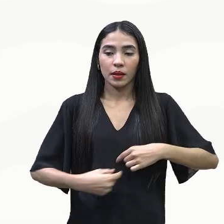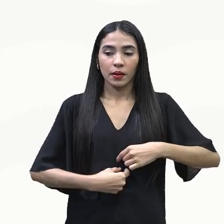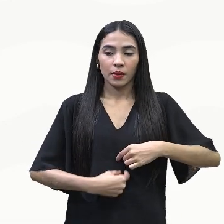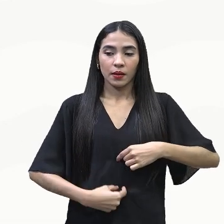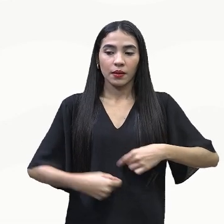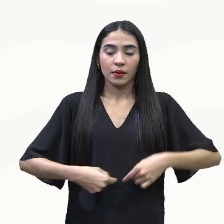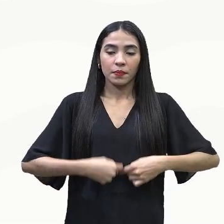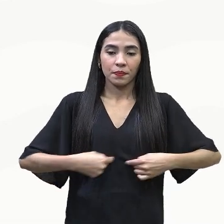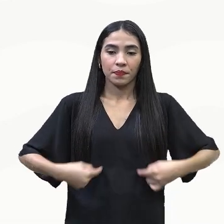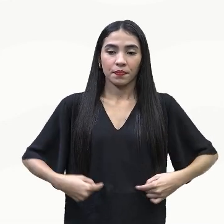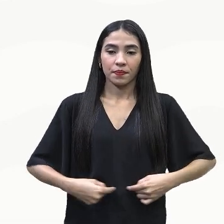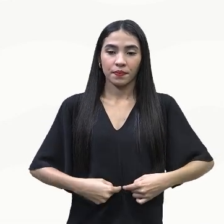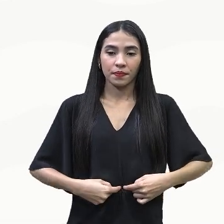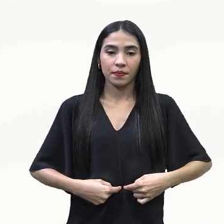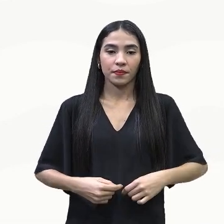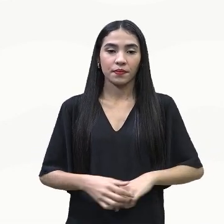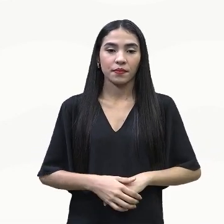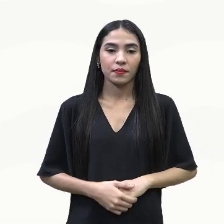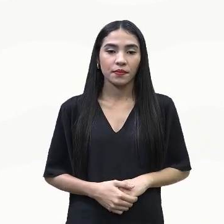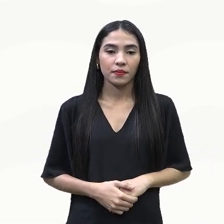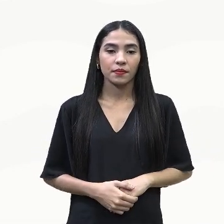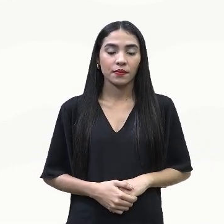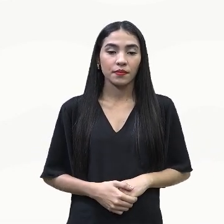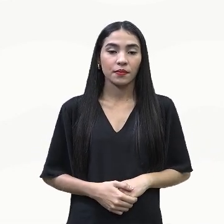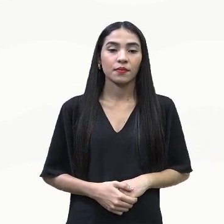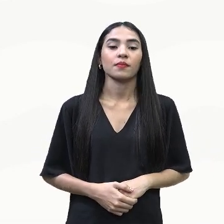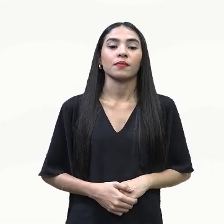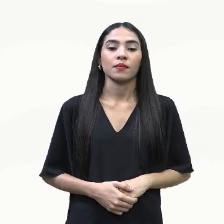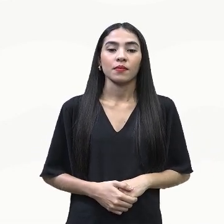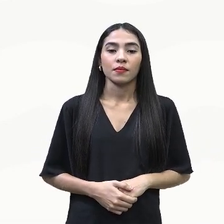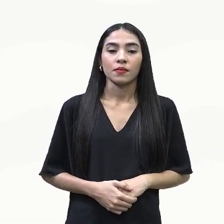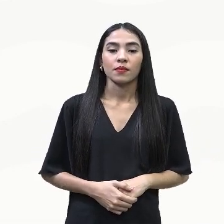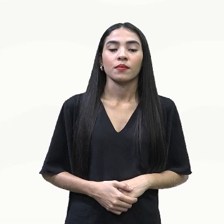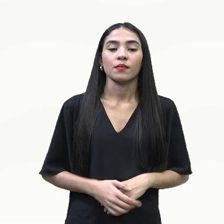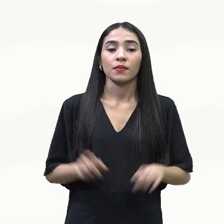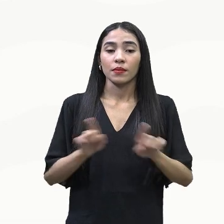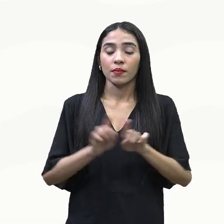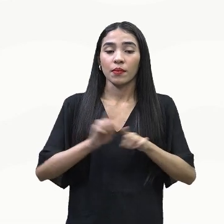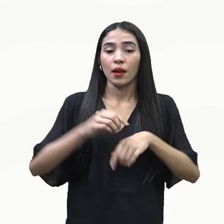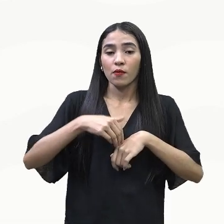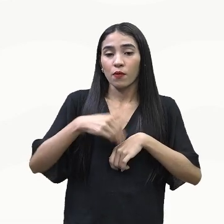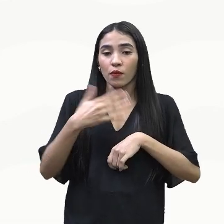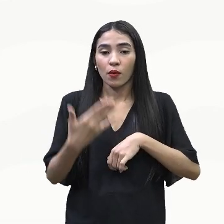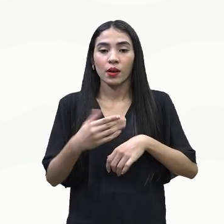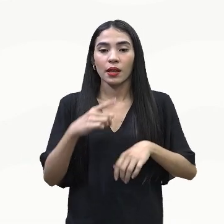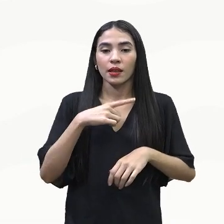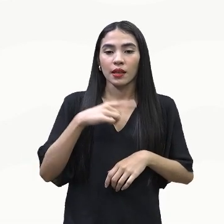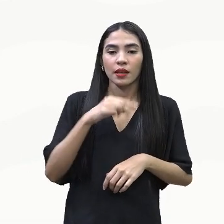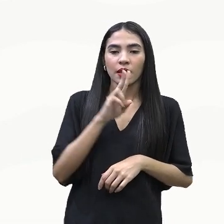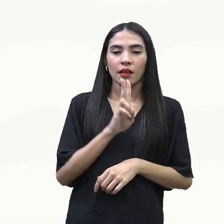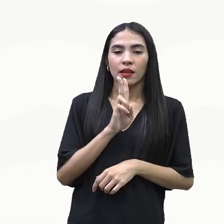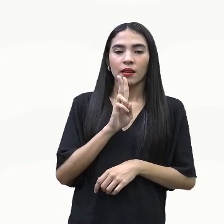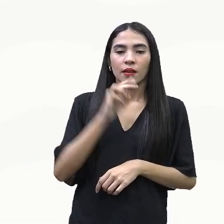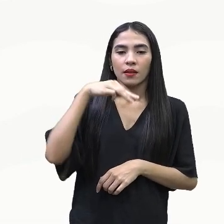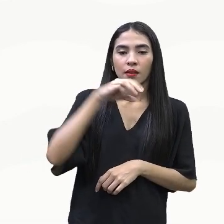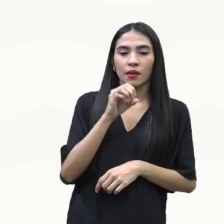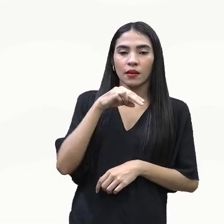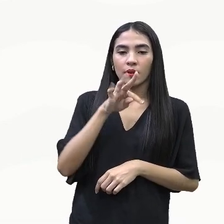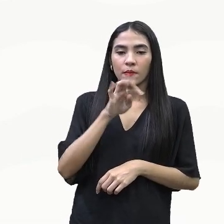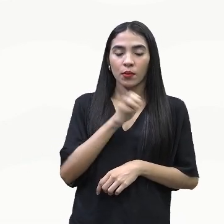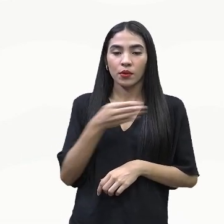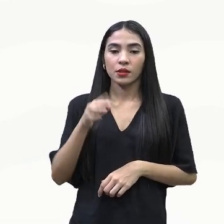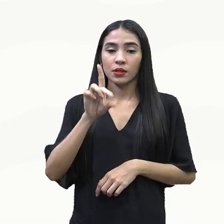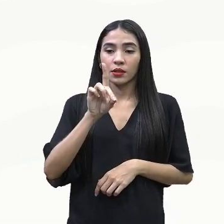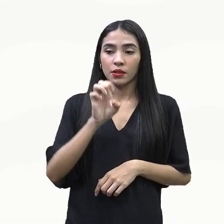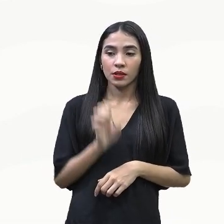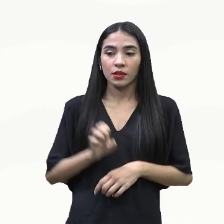o útero também pode ser chamado de tubas. E os órgãos externos, monte de Vênus, que é o monte